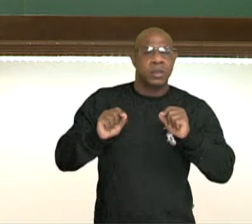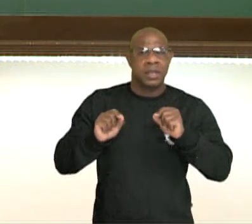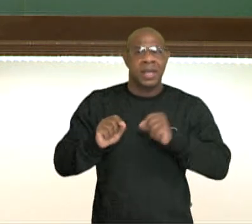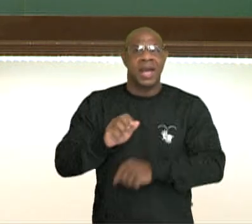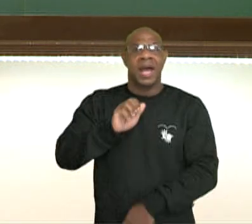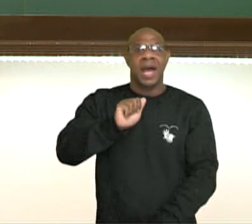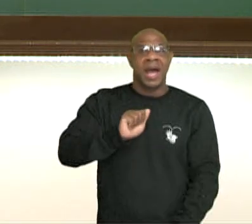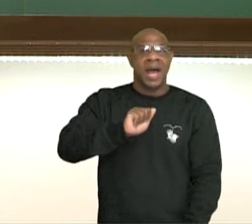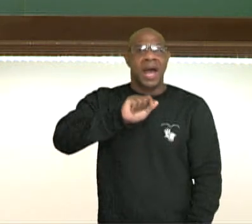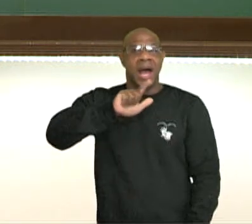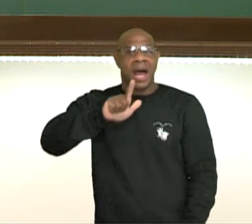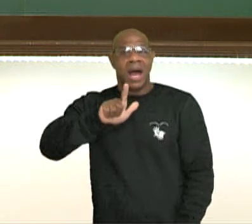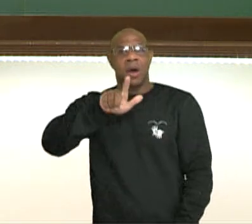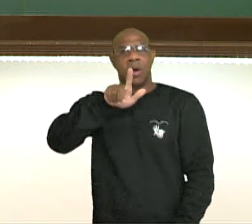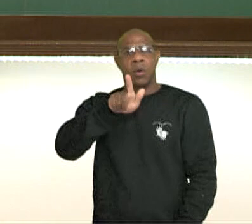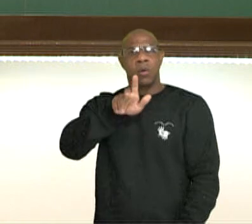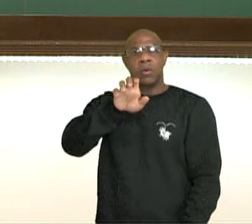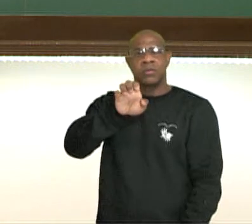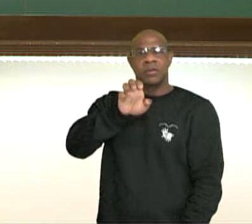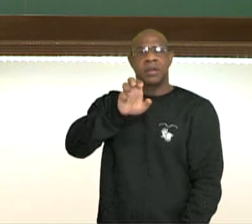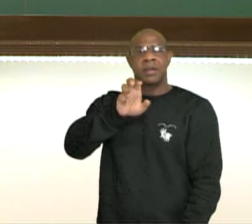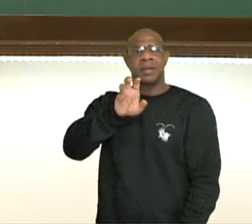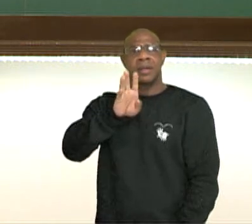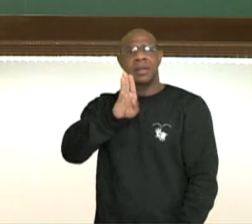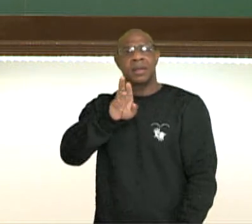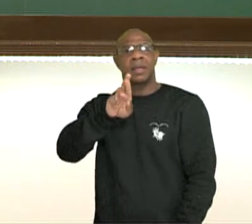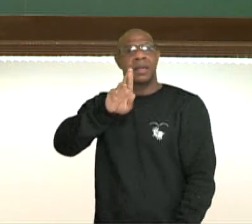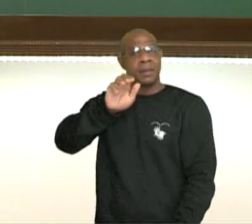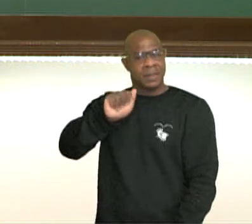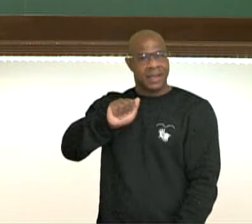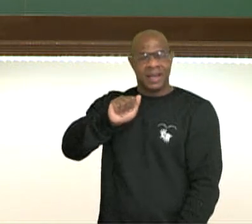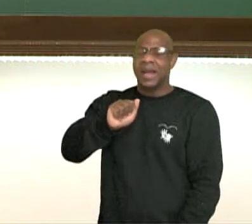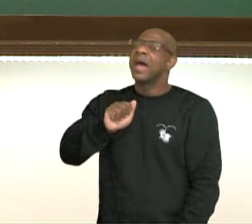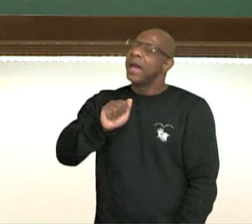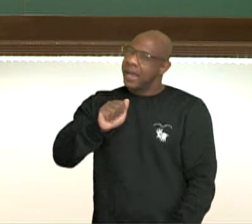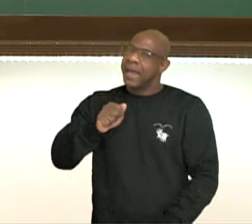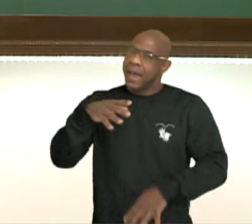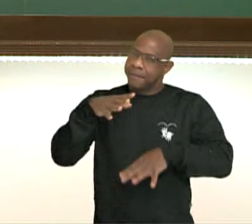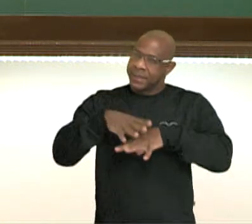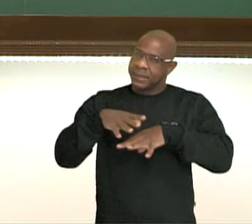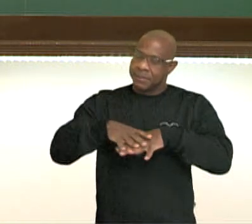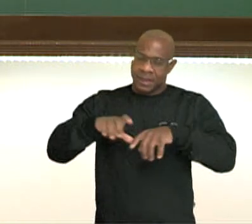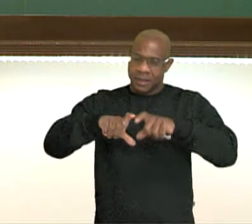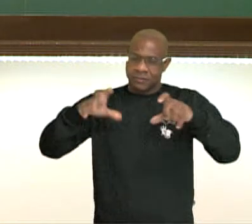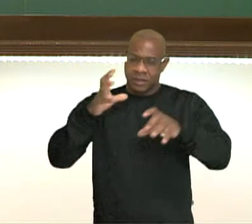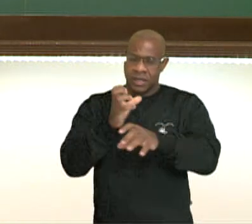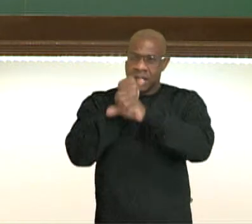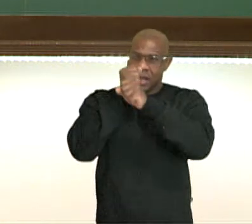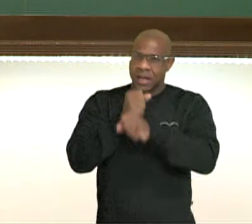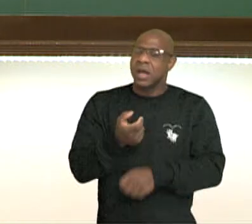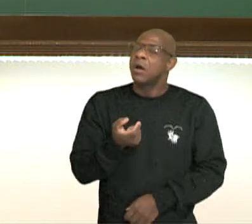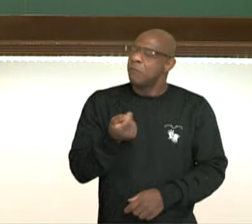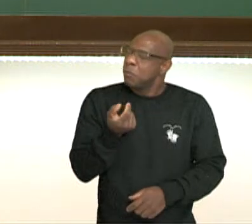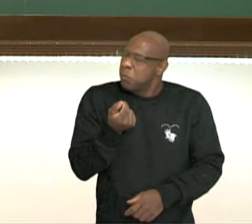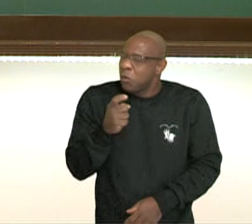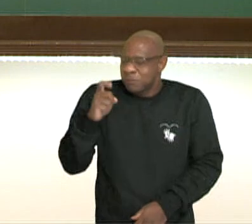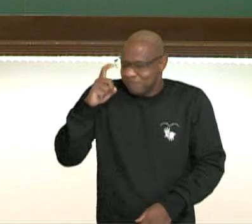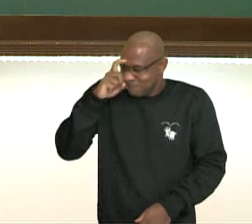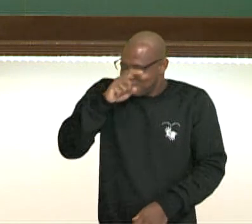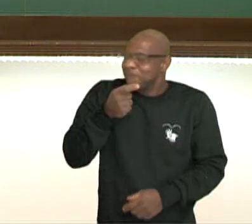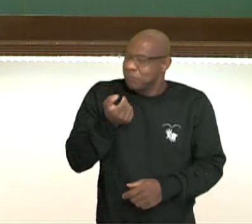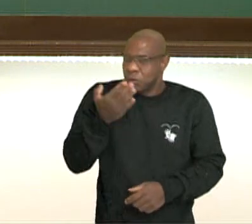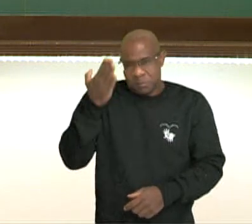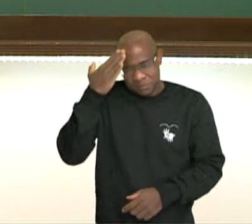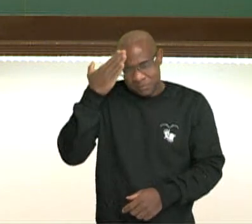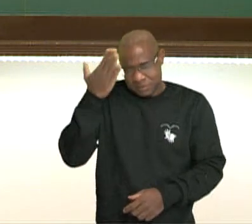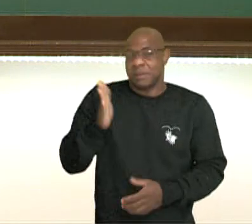álgebra, aquela partezinha da matemática que pode ficar um pouco mais pesada para você, porque entram as letrinhas, né? Mas não dá nada não.